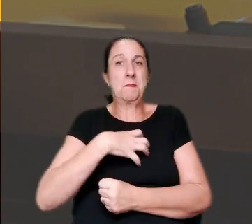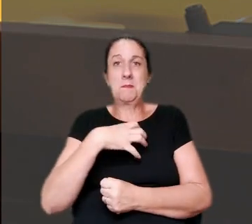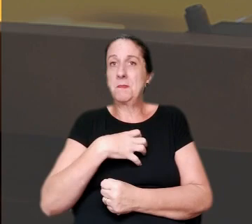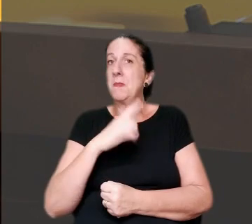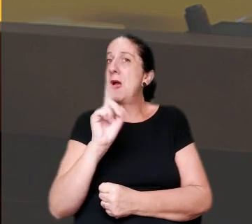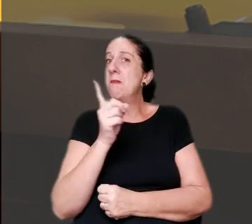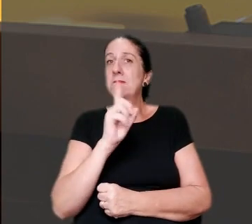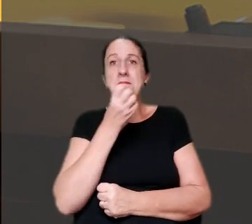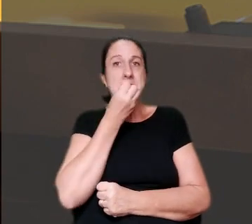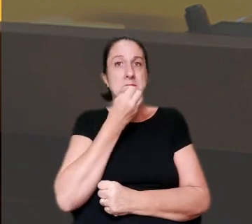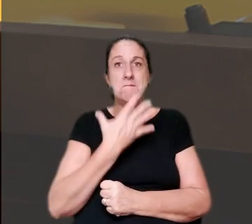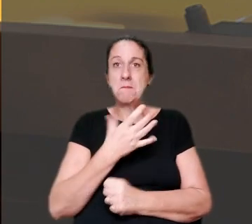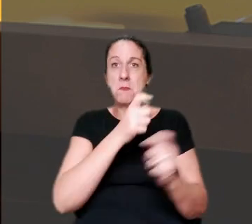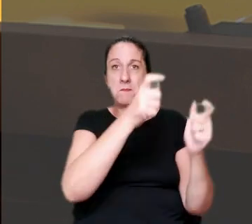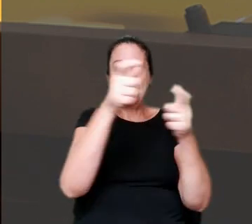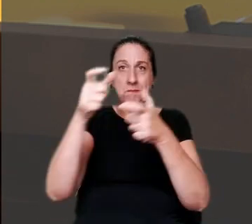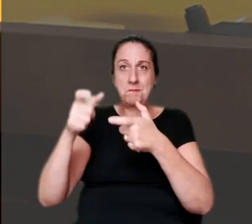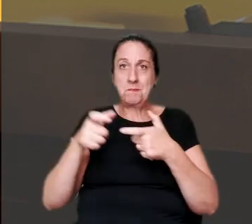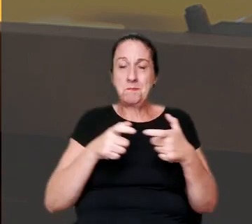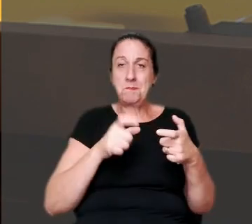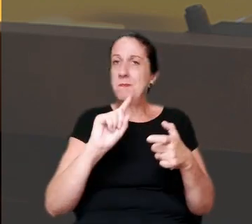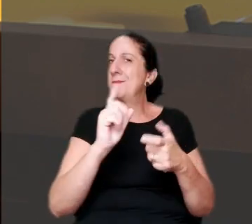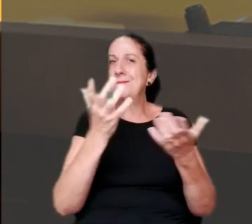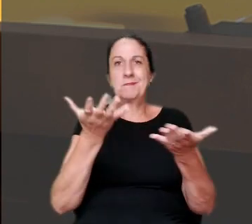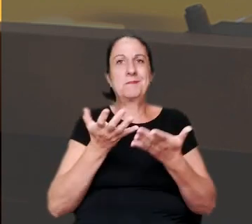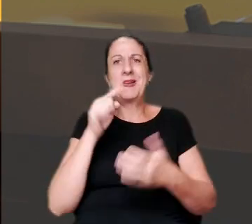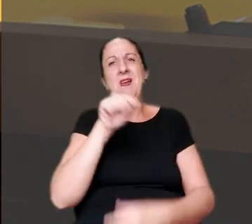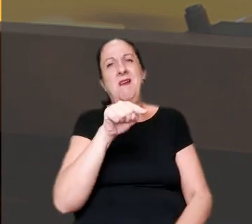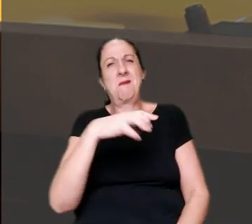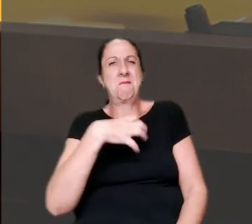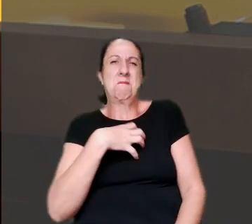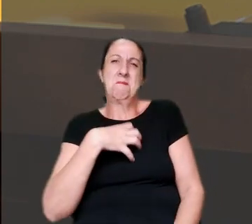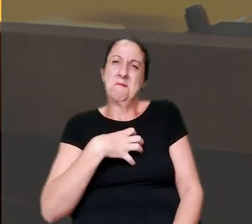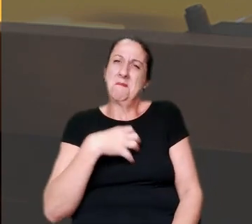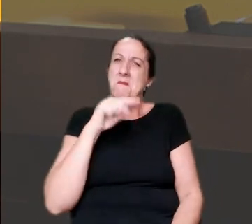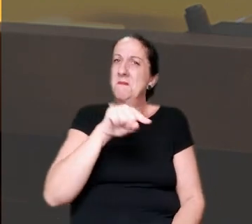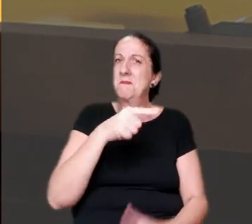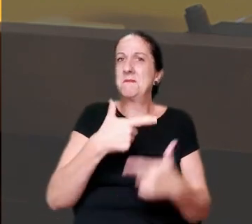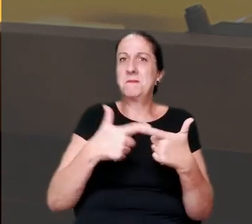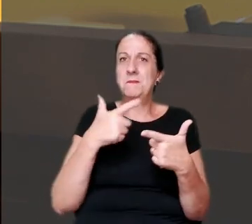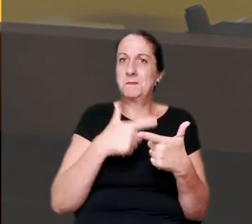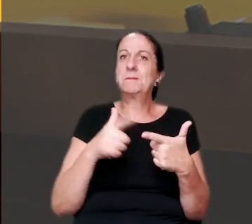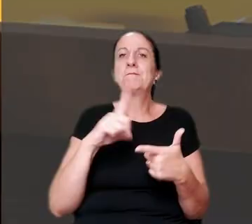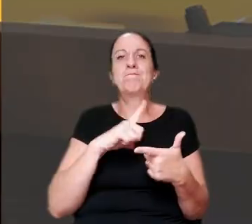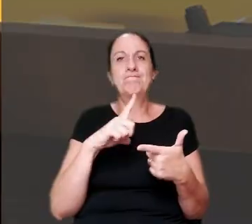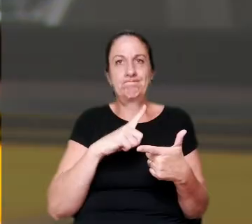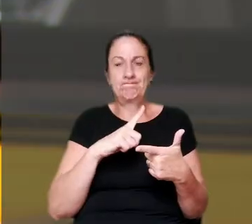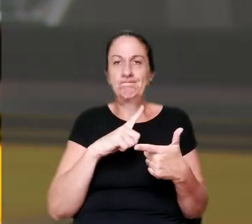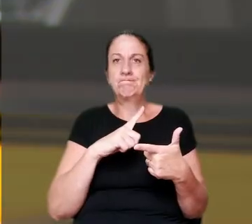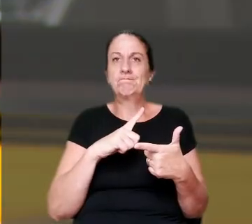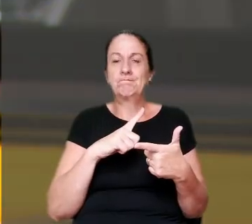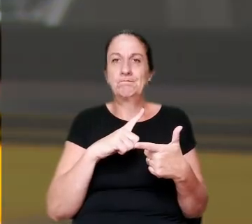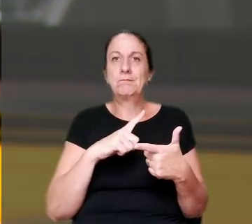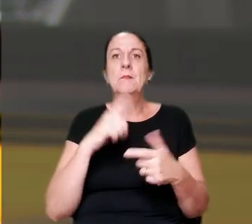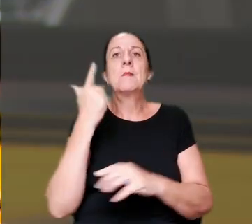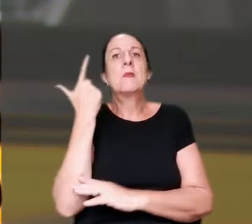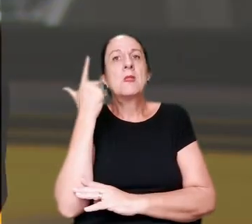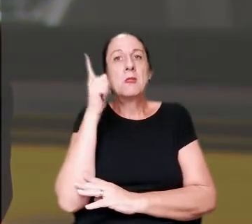baianos eram mal vistos em outros lugares. Então não quiseram, porque esse baiano vai dar problema. Aí